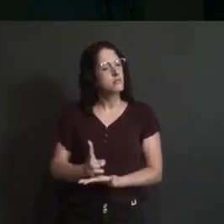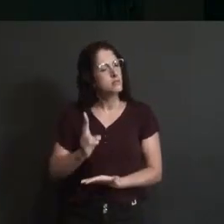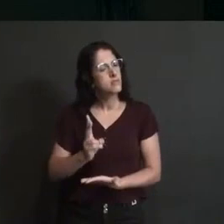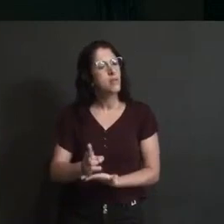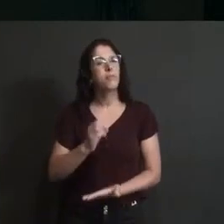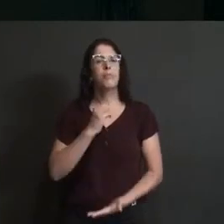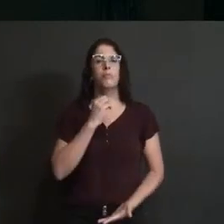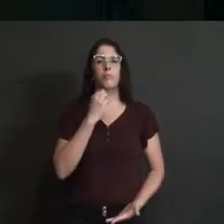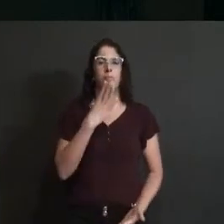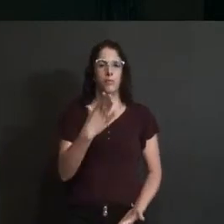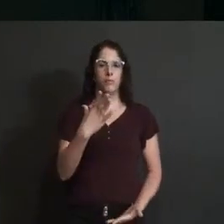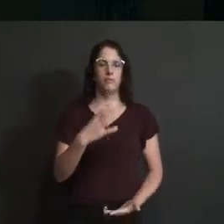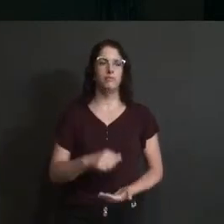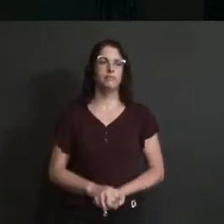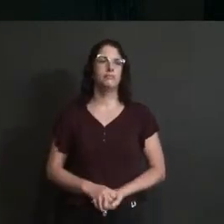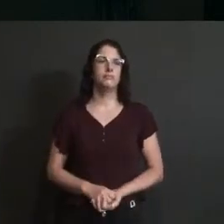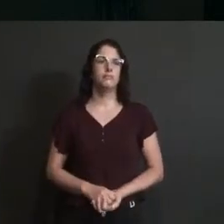pena.